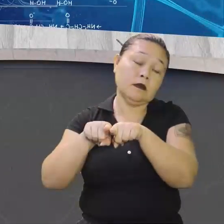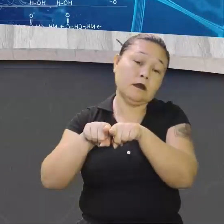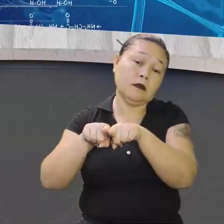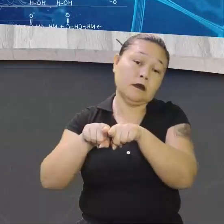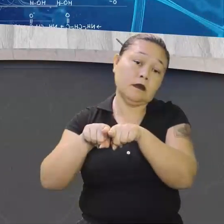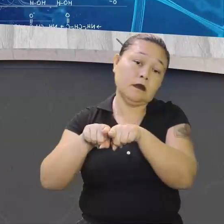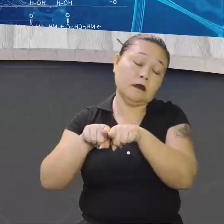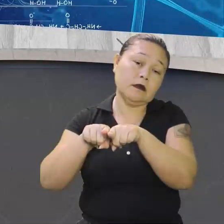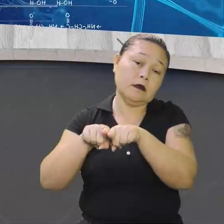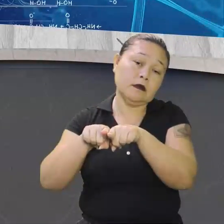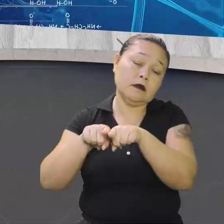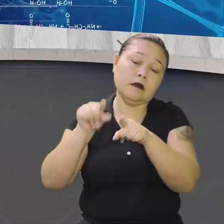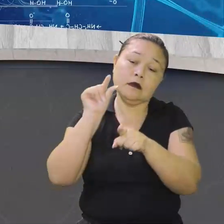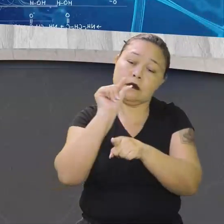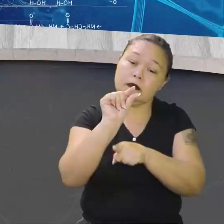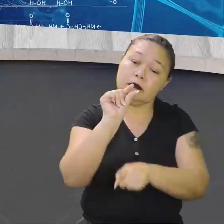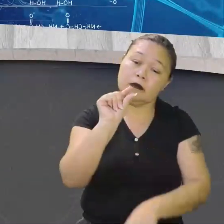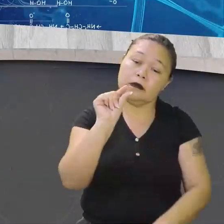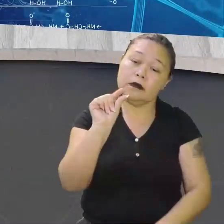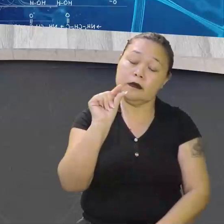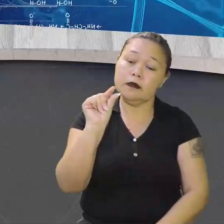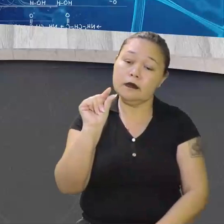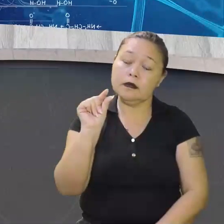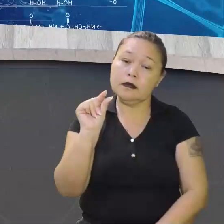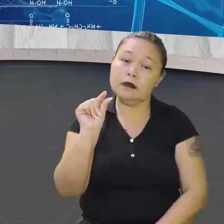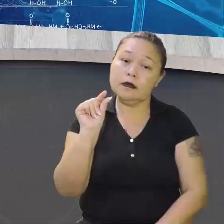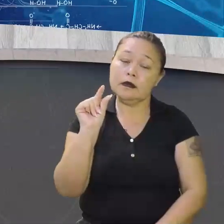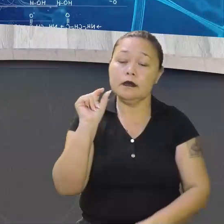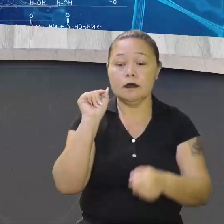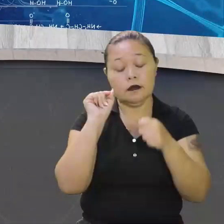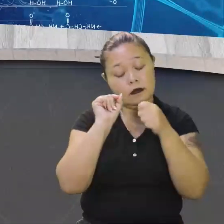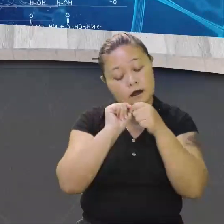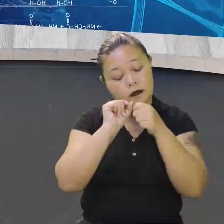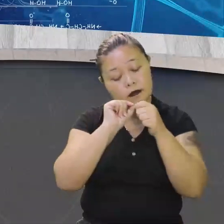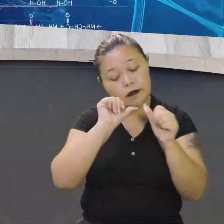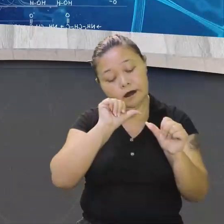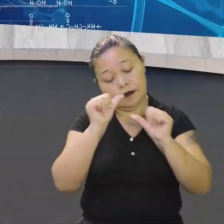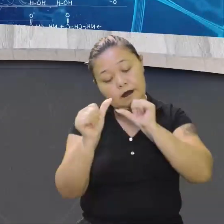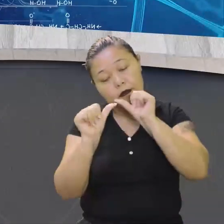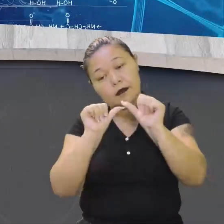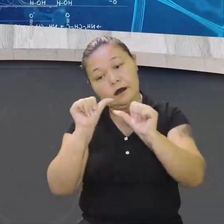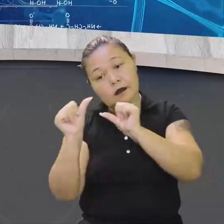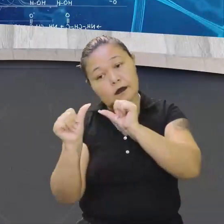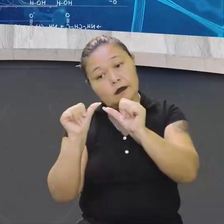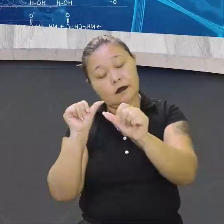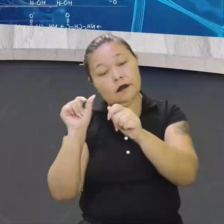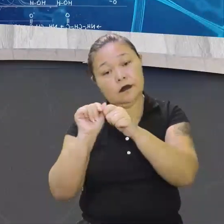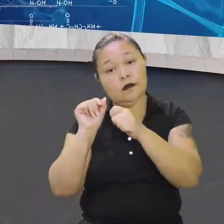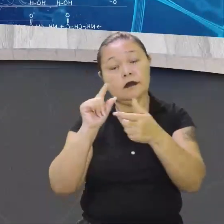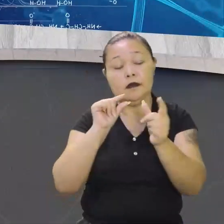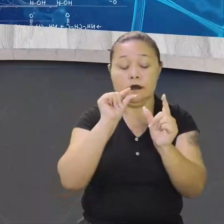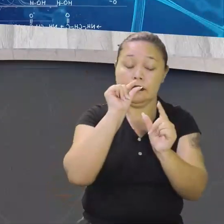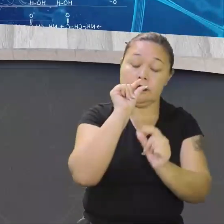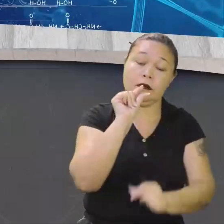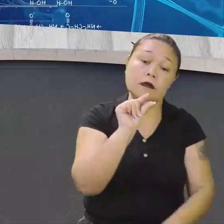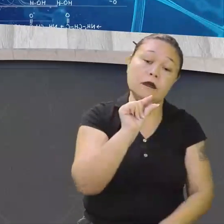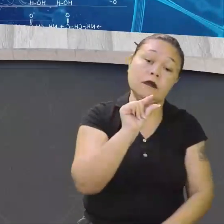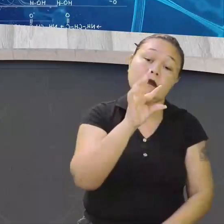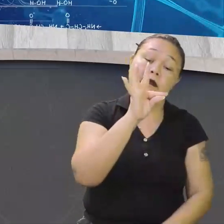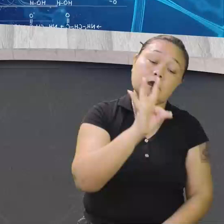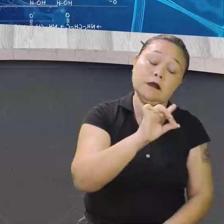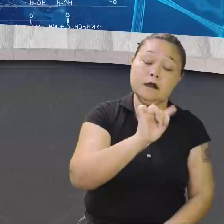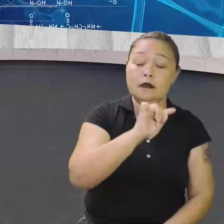com as unidades, fazendo as devidas conversões, né? Onde tem